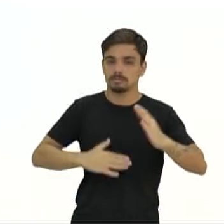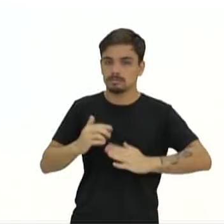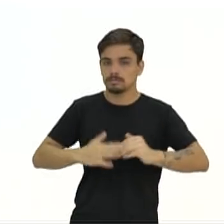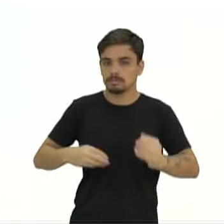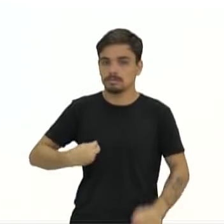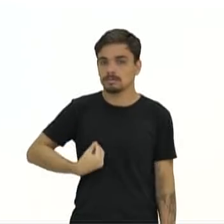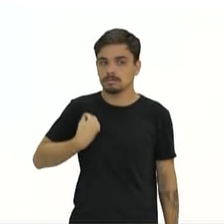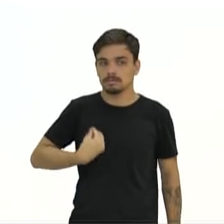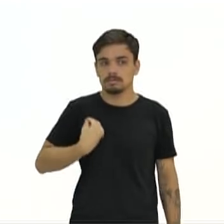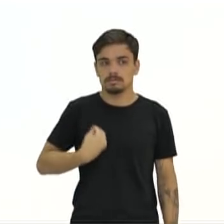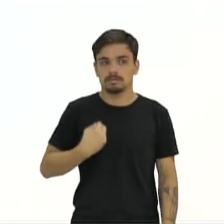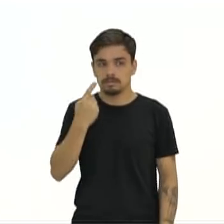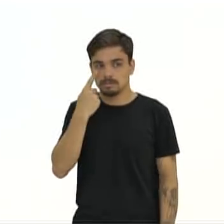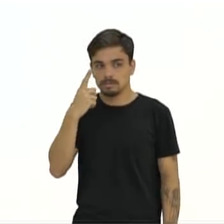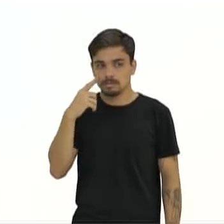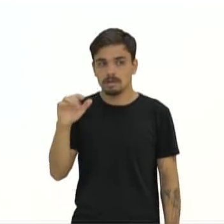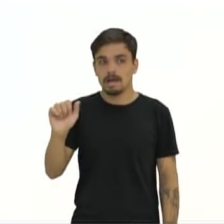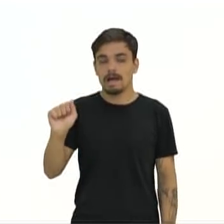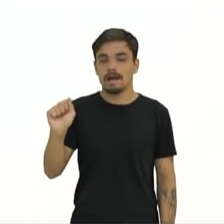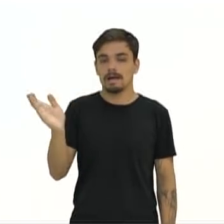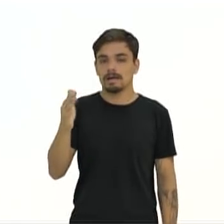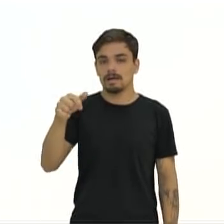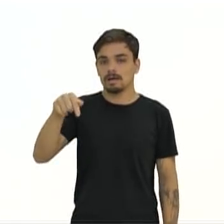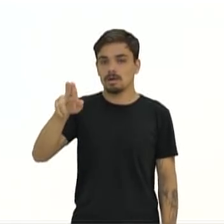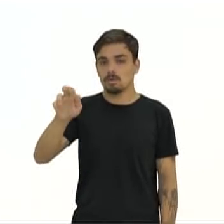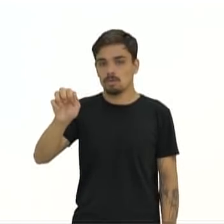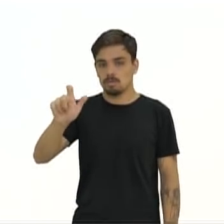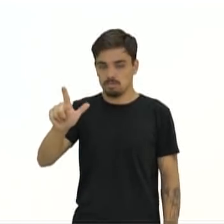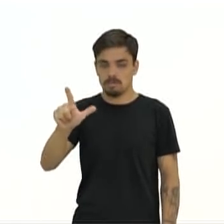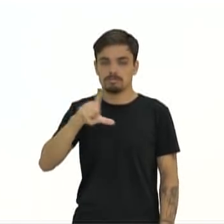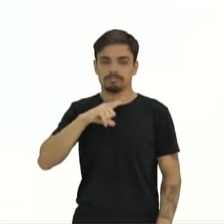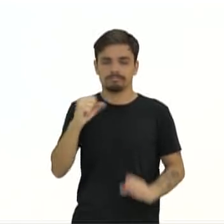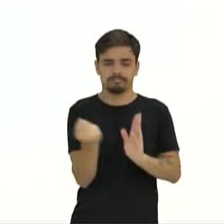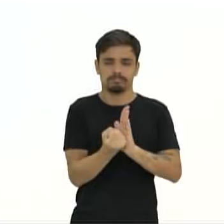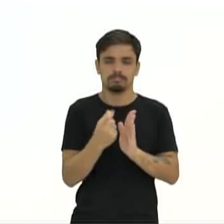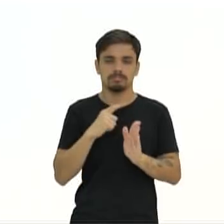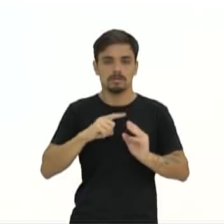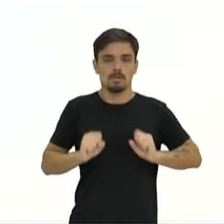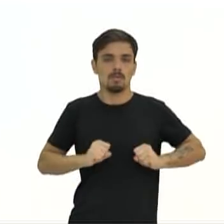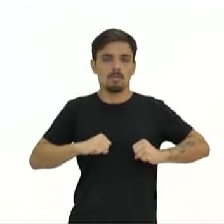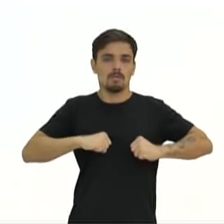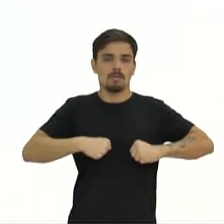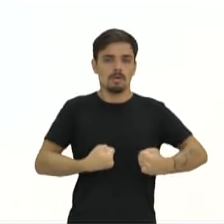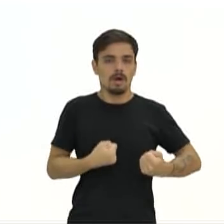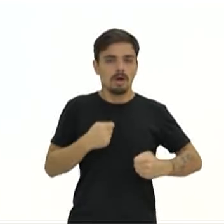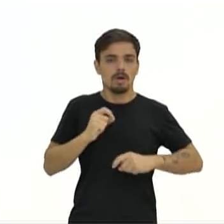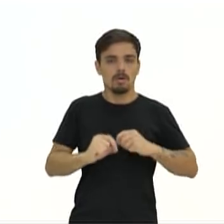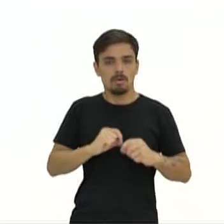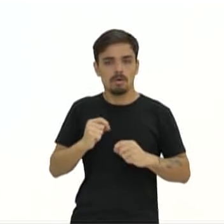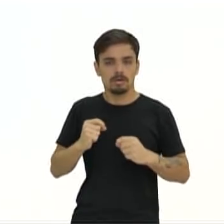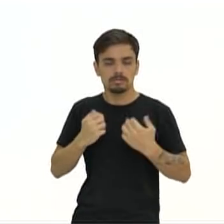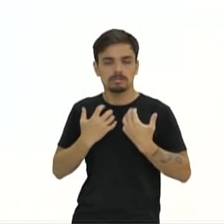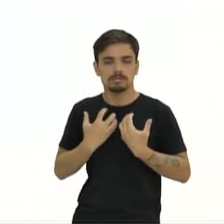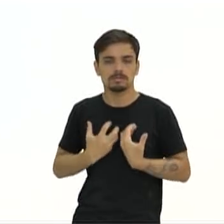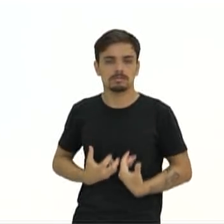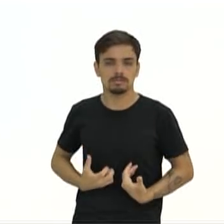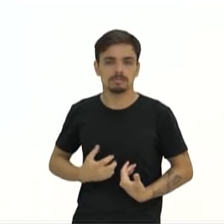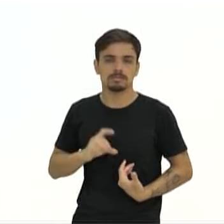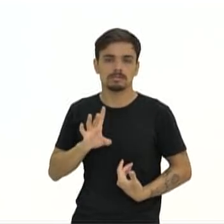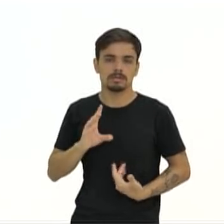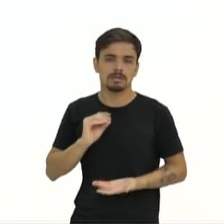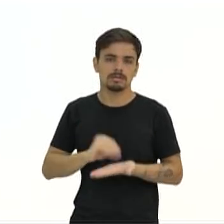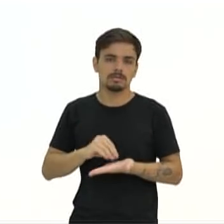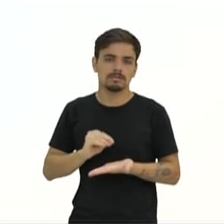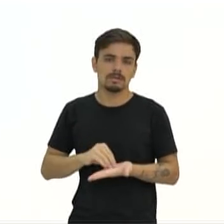a qual, vejam que a qual está marcada, com todo esse esforço, o desgaste e desgaste, sobra tão